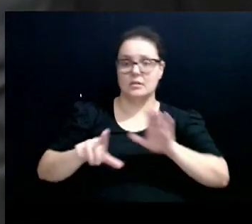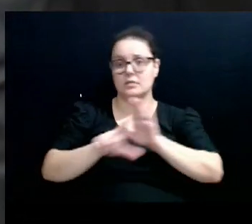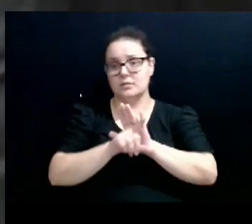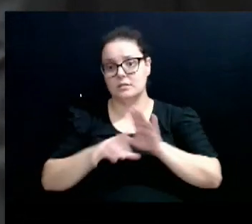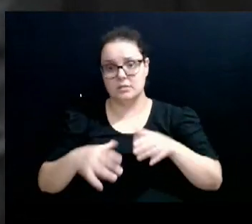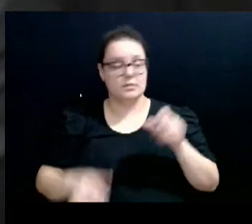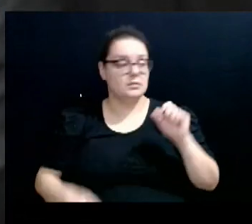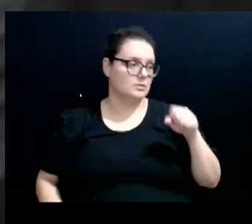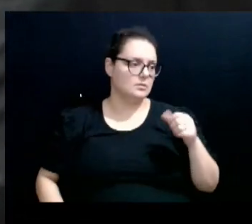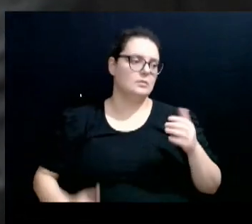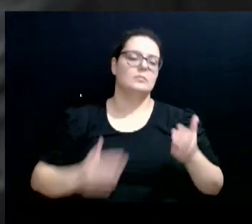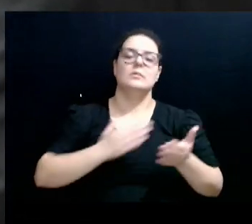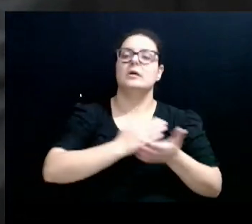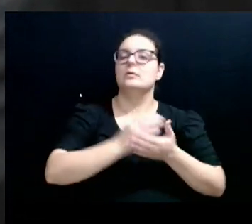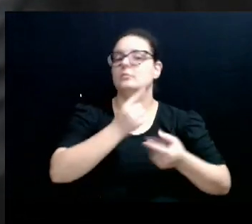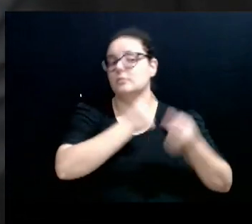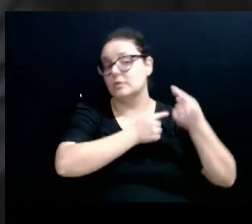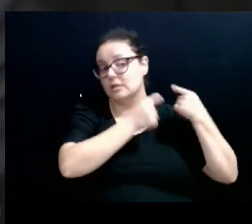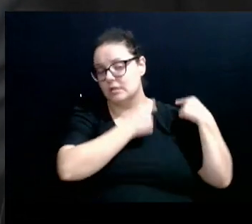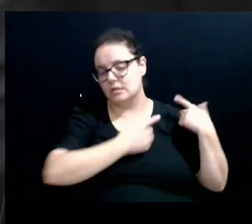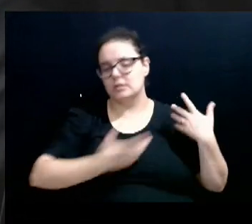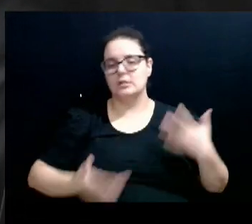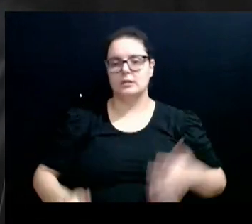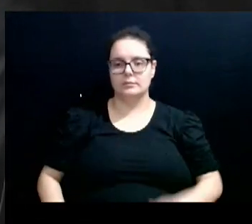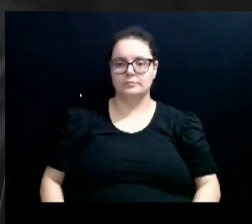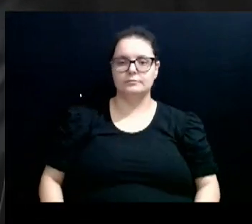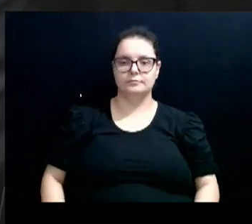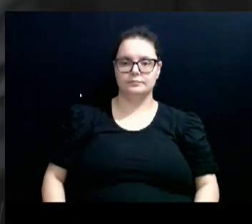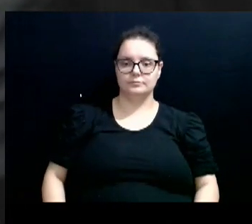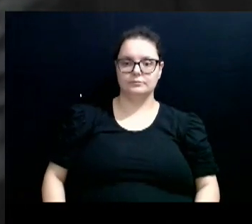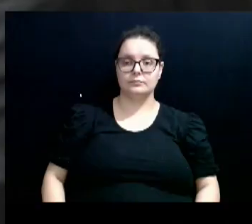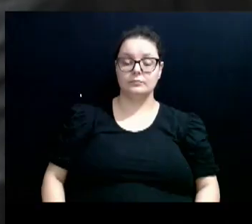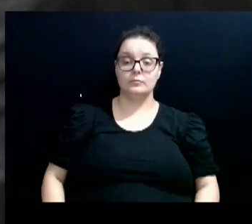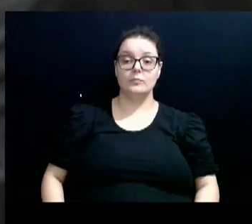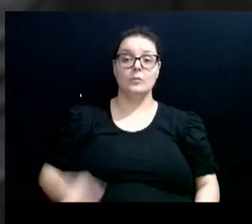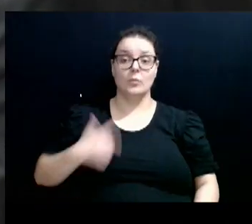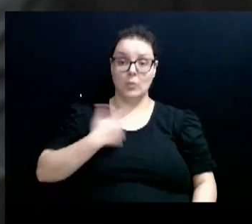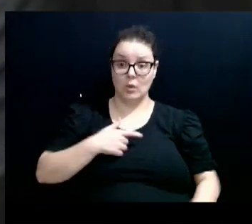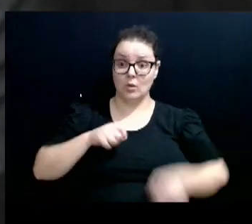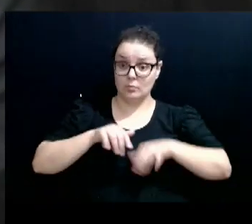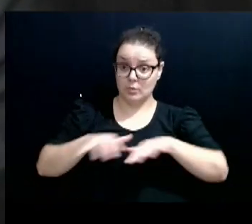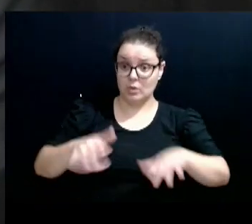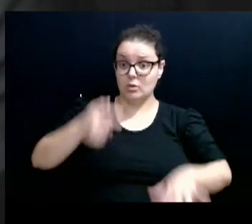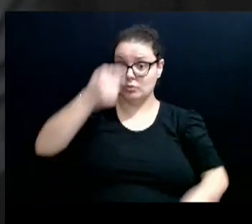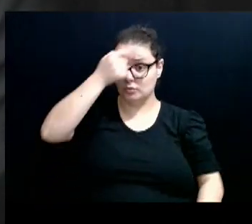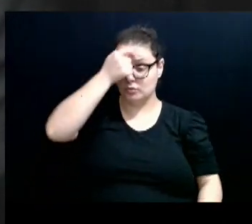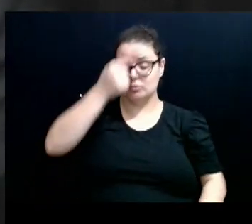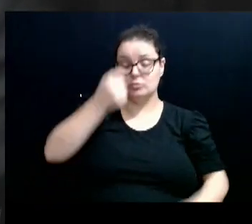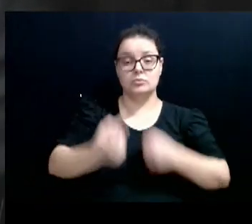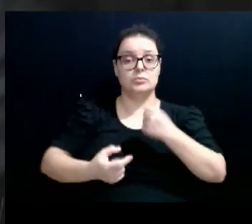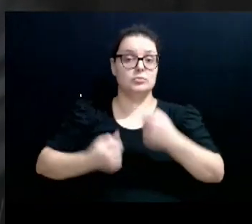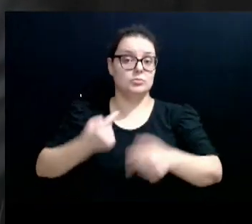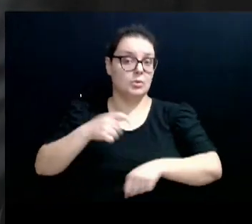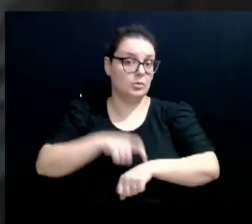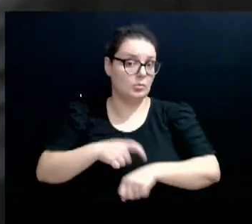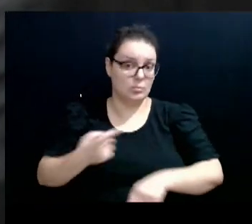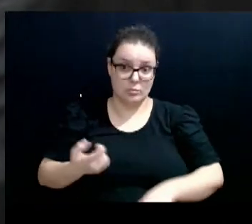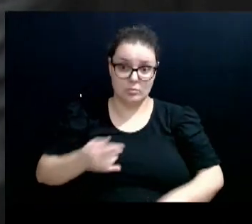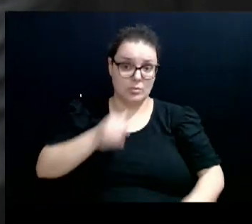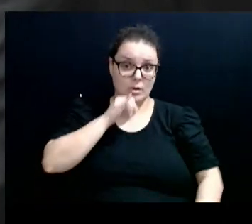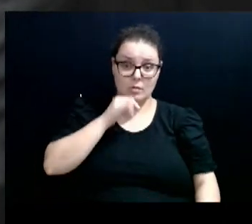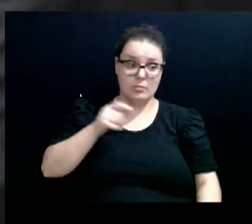naquele... Então, nós precisávamos dar conscientização de certas circunstâncias que as pessoas não